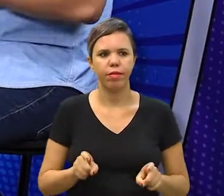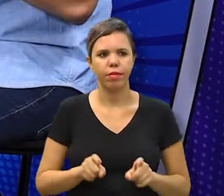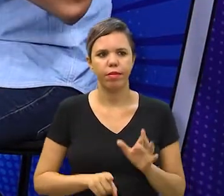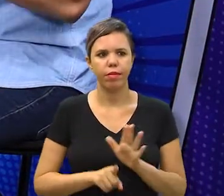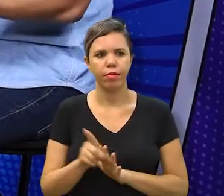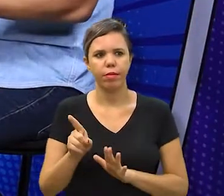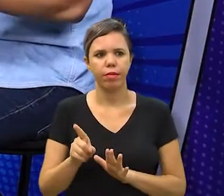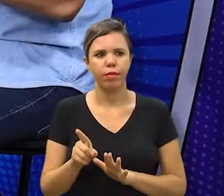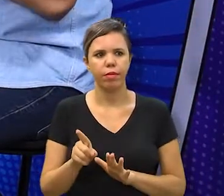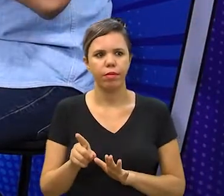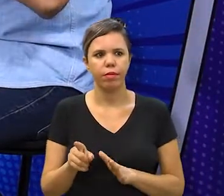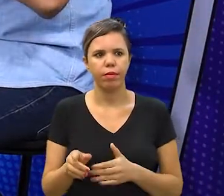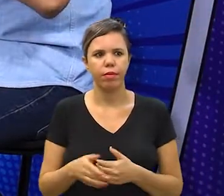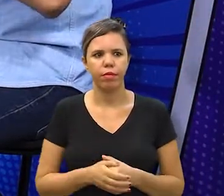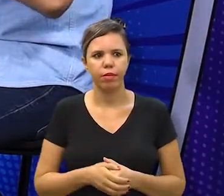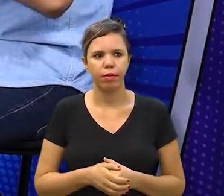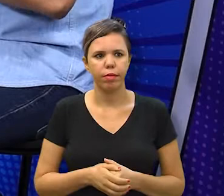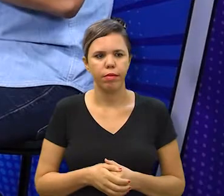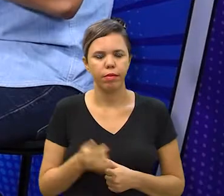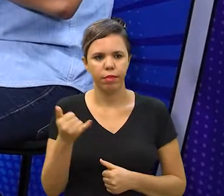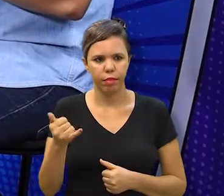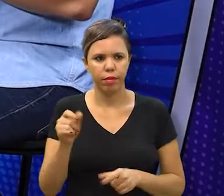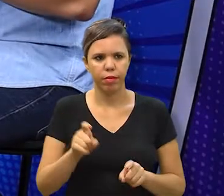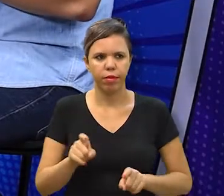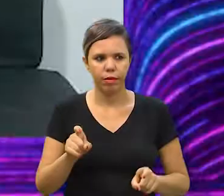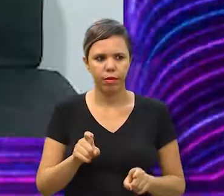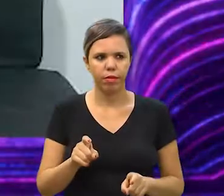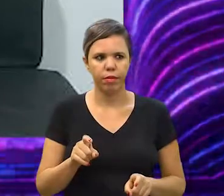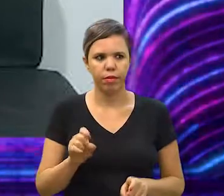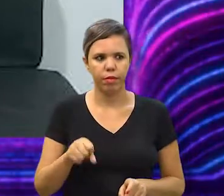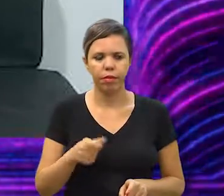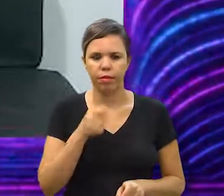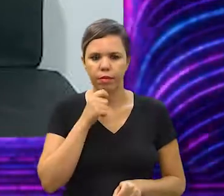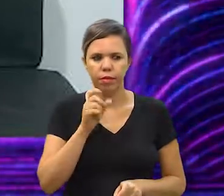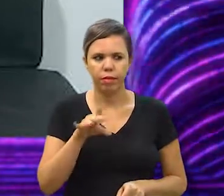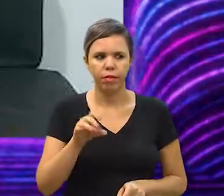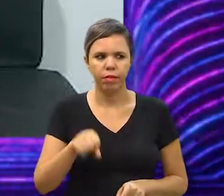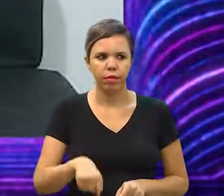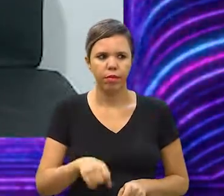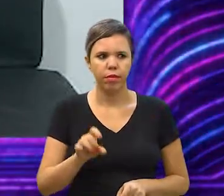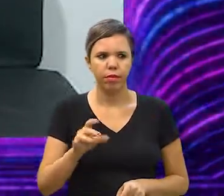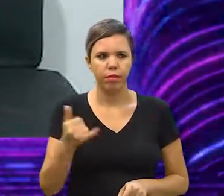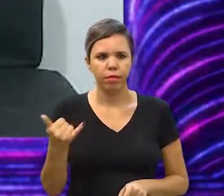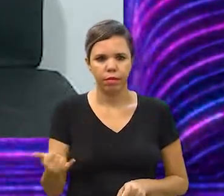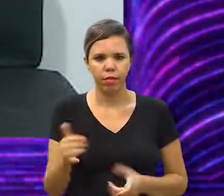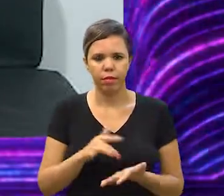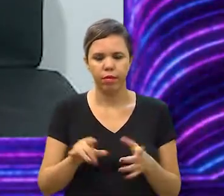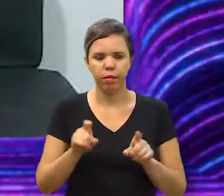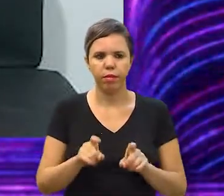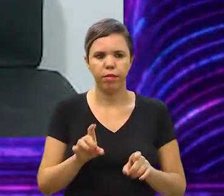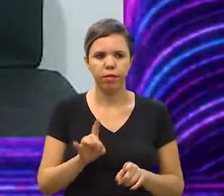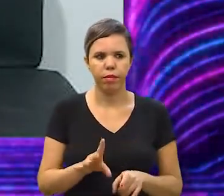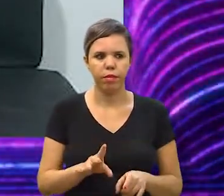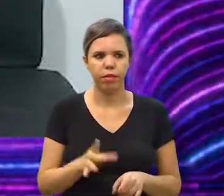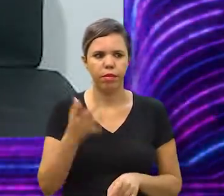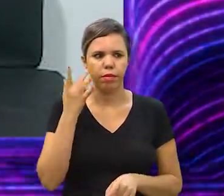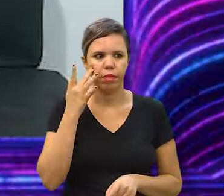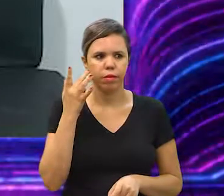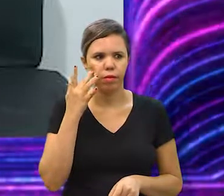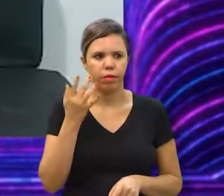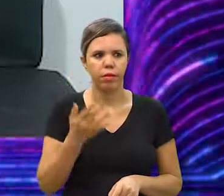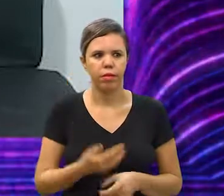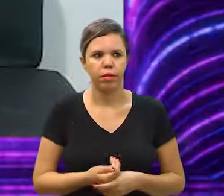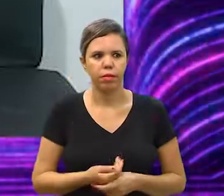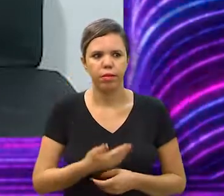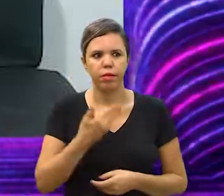perguntar, isso para console e para celular? Por enquanto, sim. Por enquanto só celular e computador, né? Acho que é o que fica